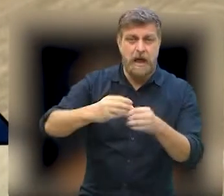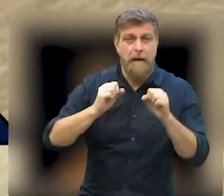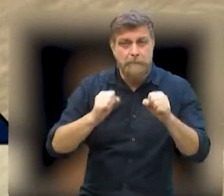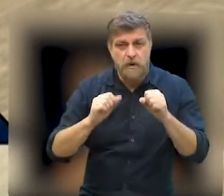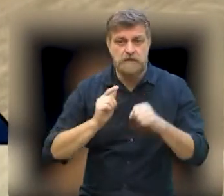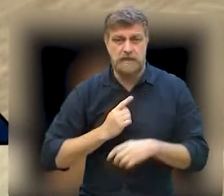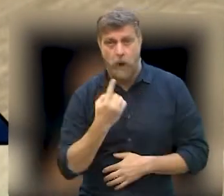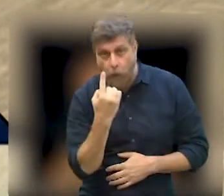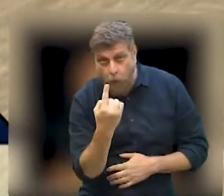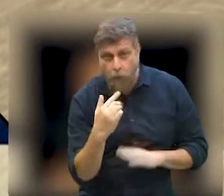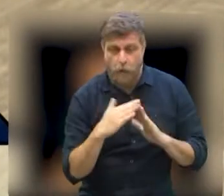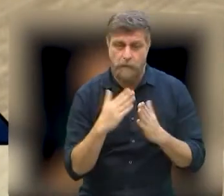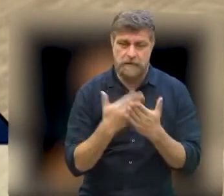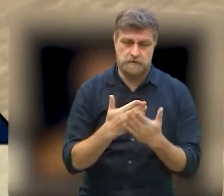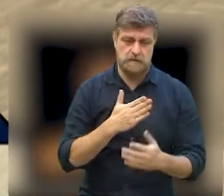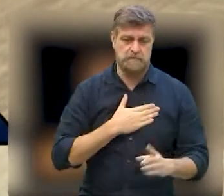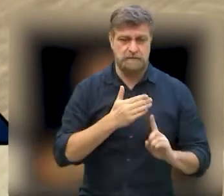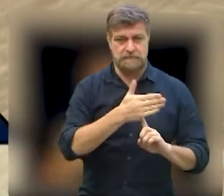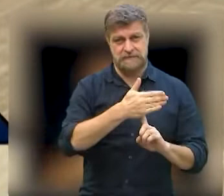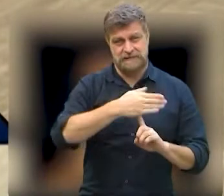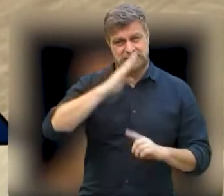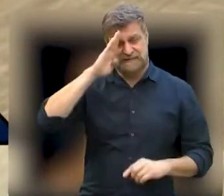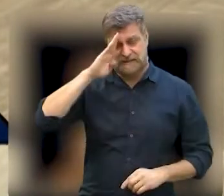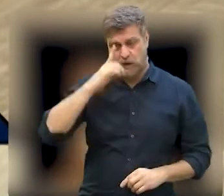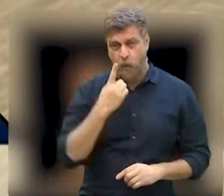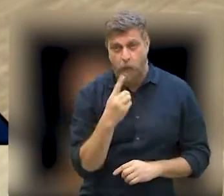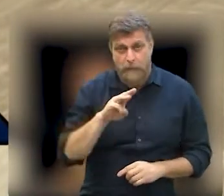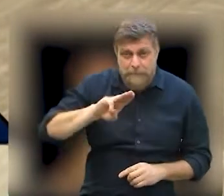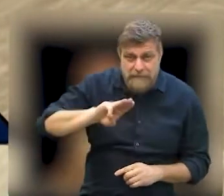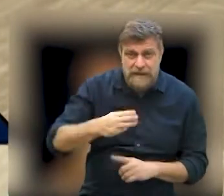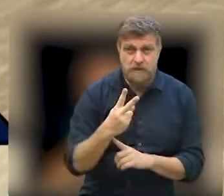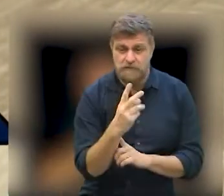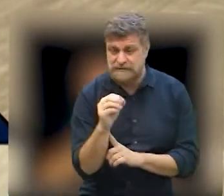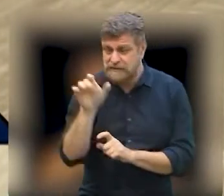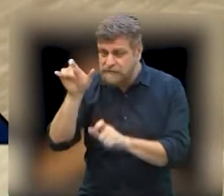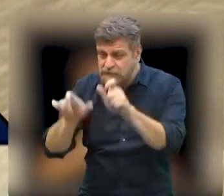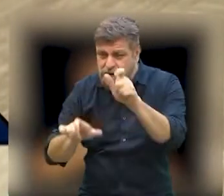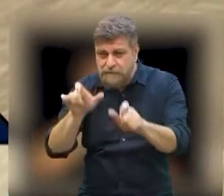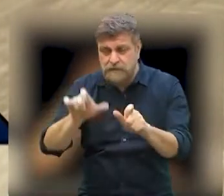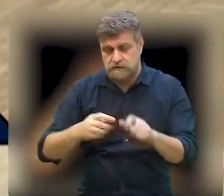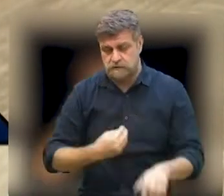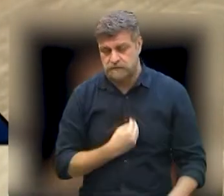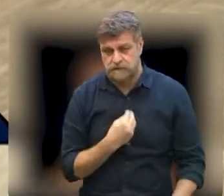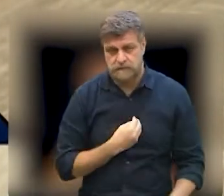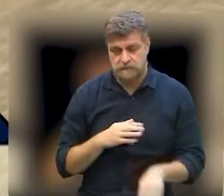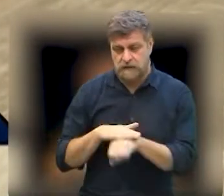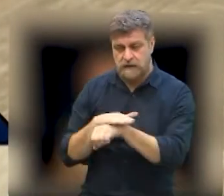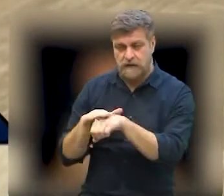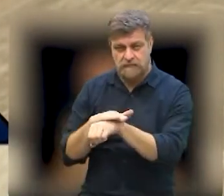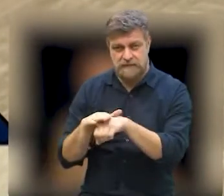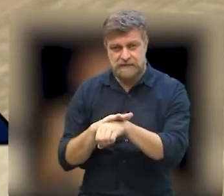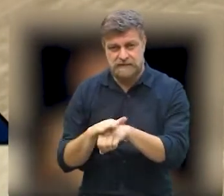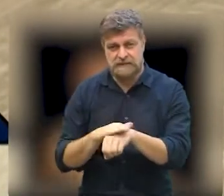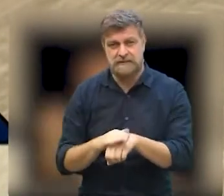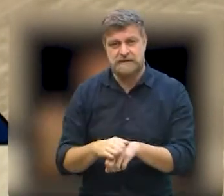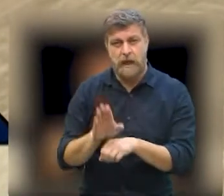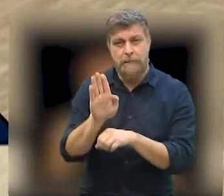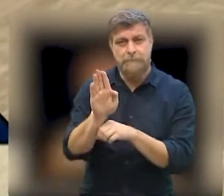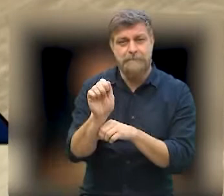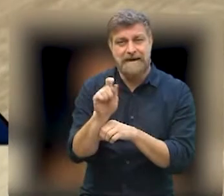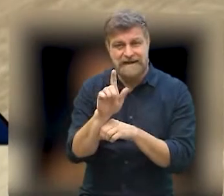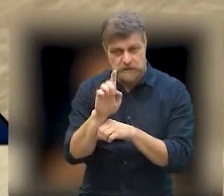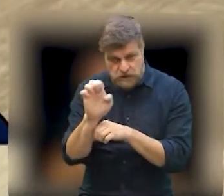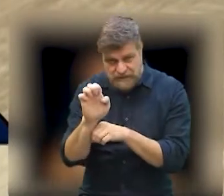escolas municipais que podem ter esse modelo. Uma cidade com 1.200.000 habitantes, a gente na semana passada estava conversando com